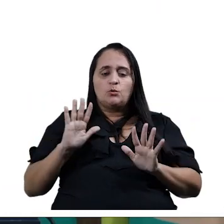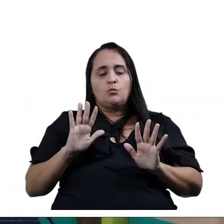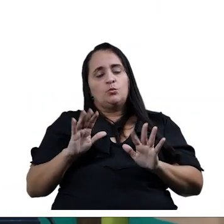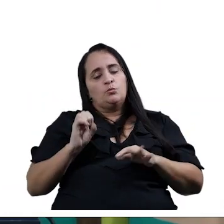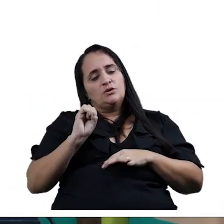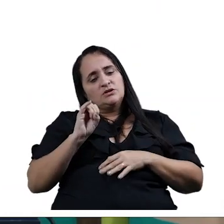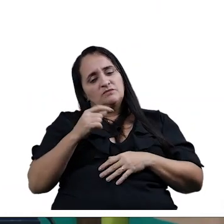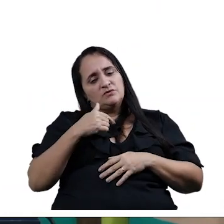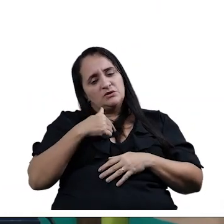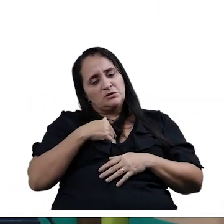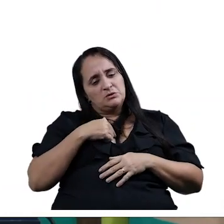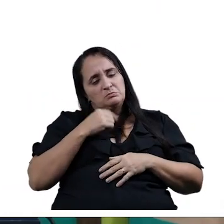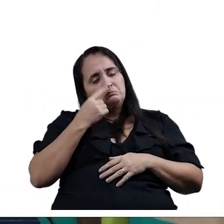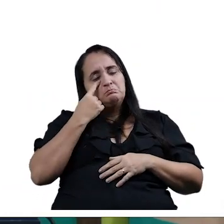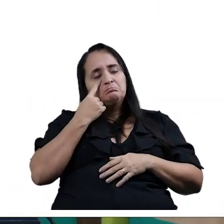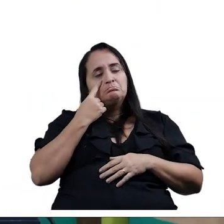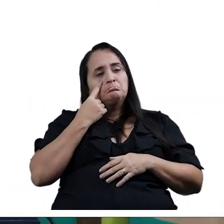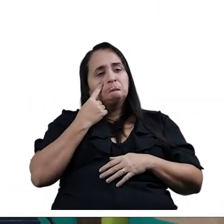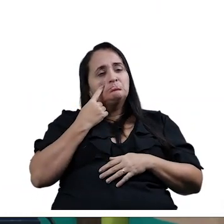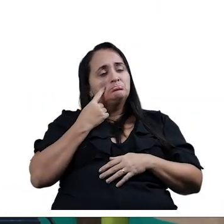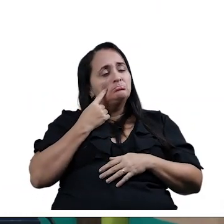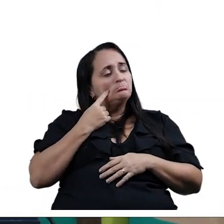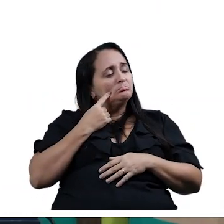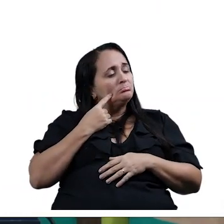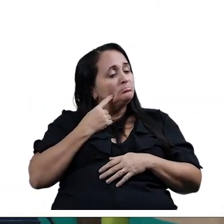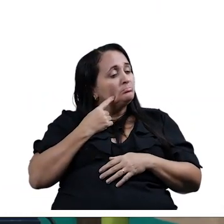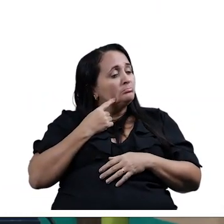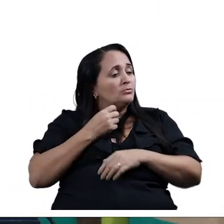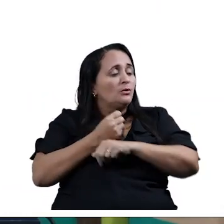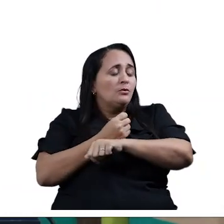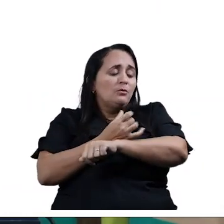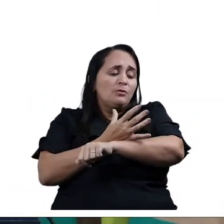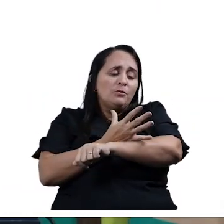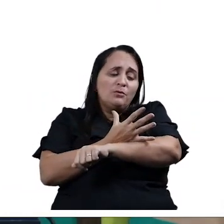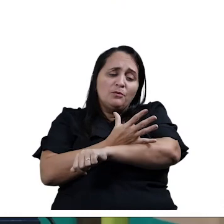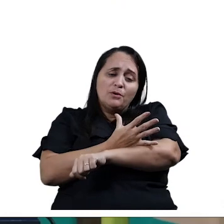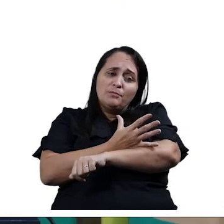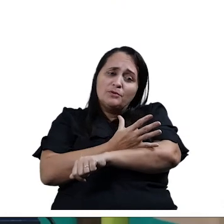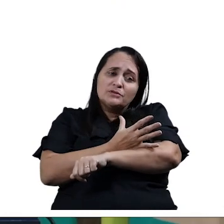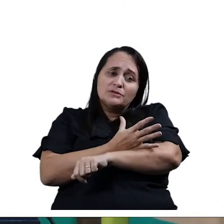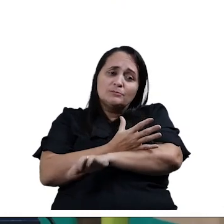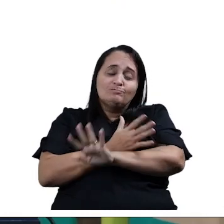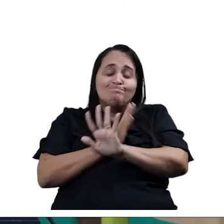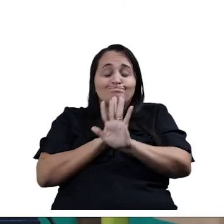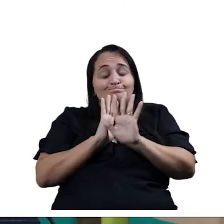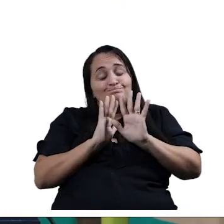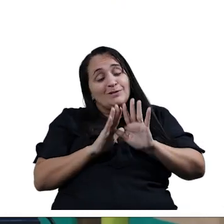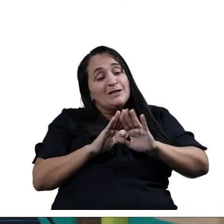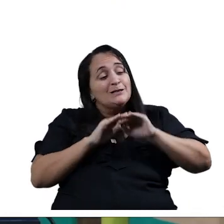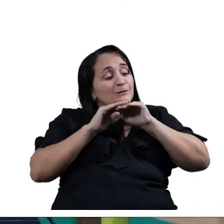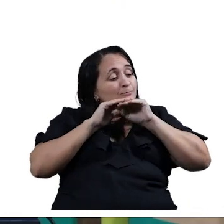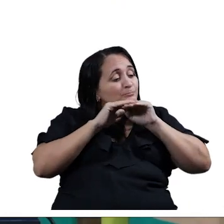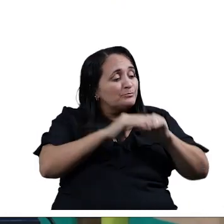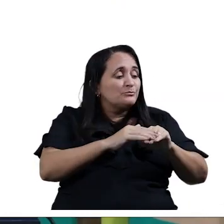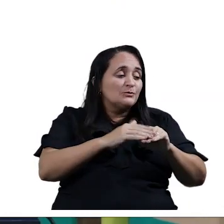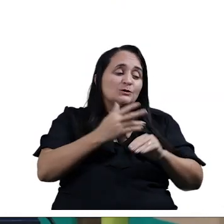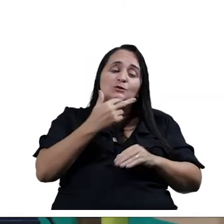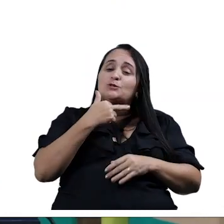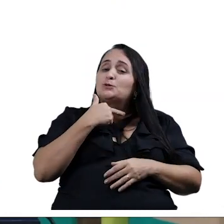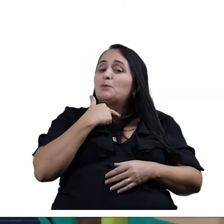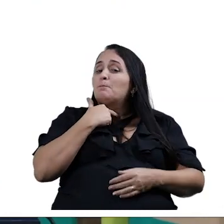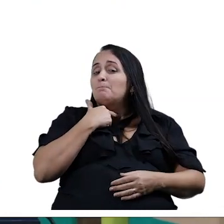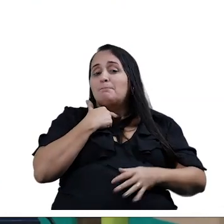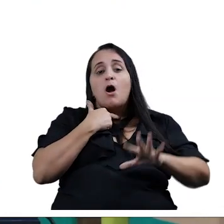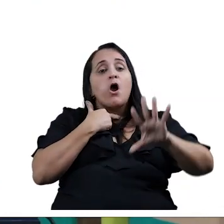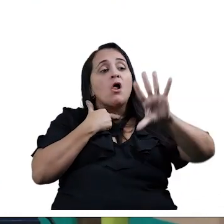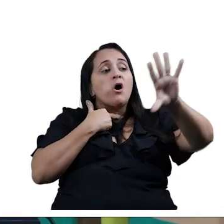dona Cecília, eu ia chorar tanto, de tanta emoção, mas eu ia ter que reclamar com ele, né, gente?